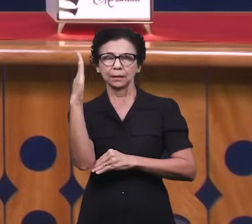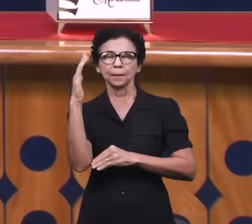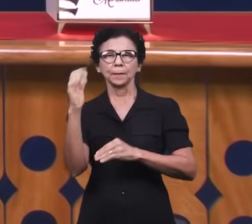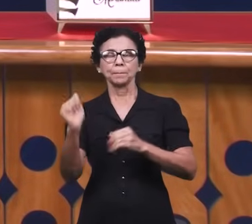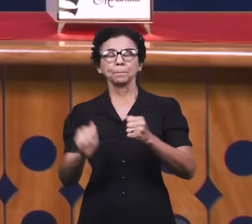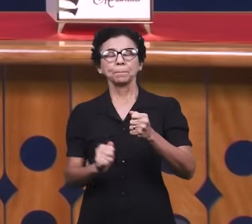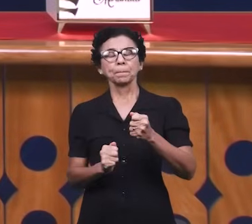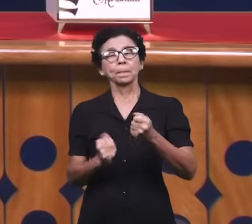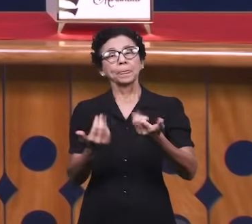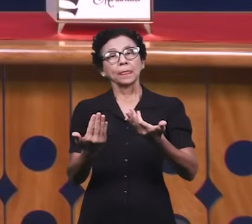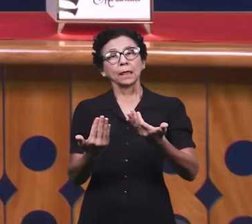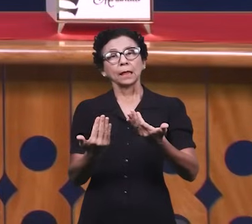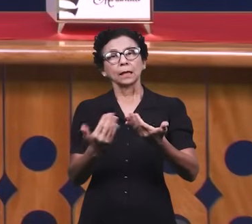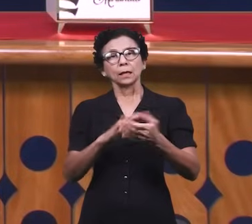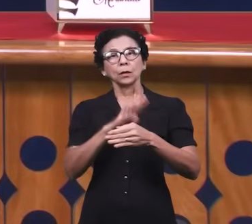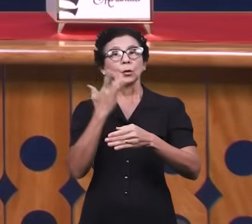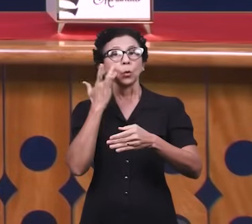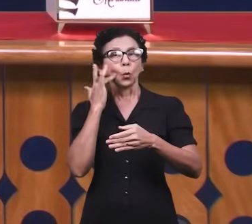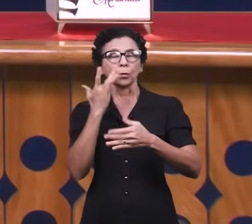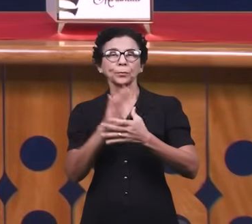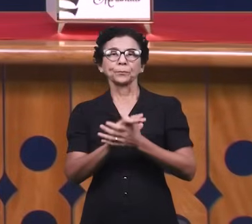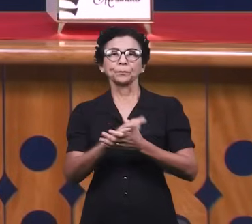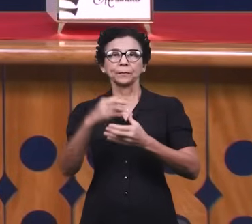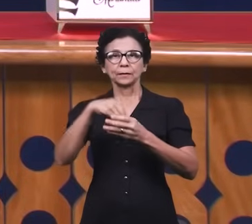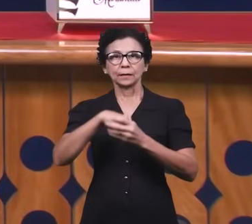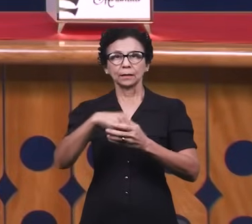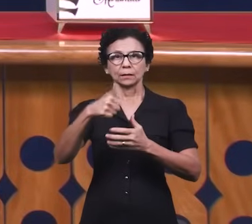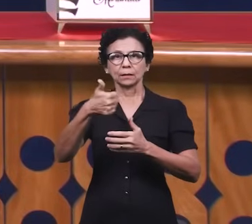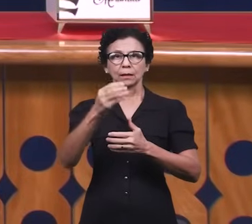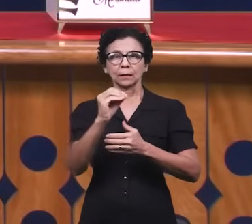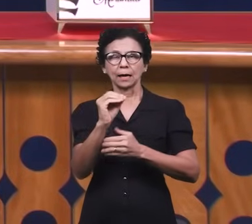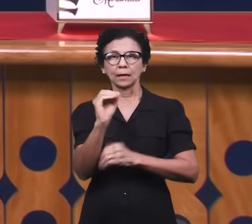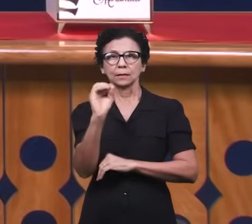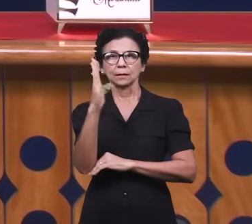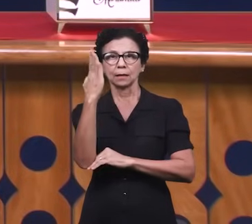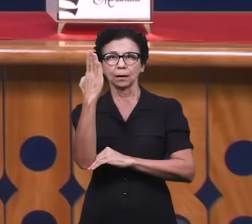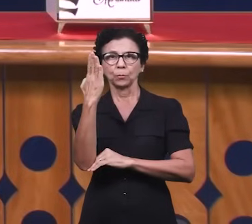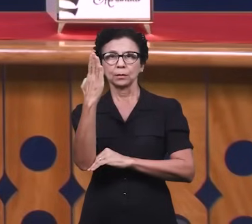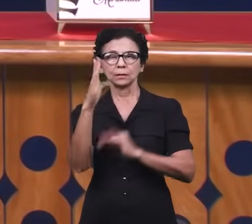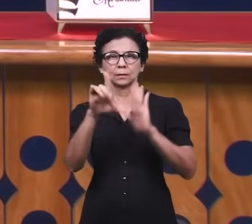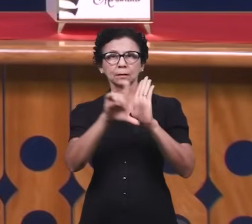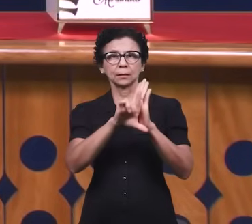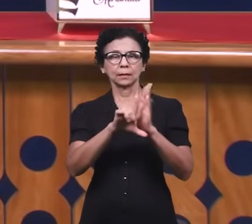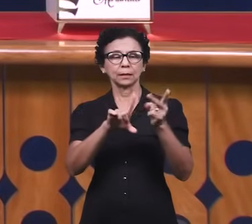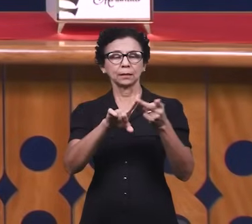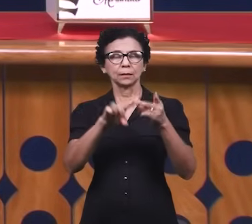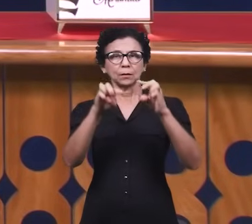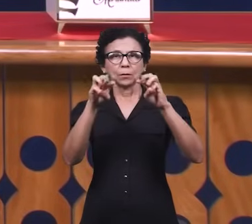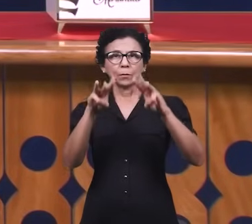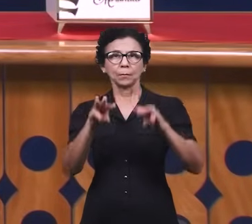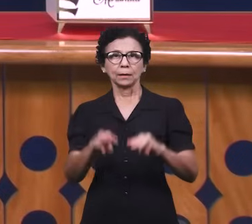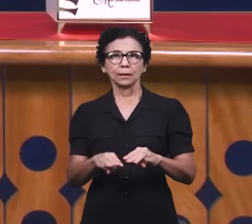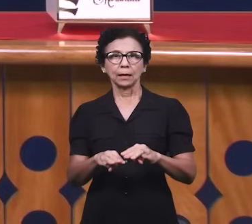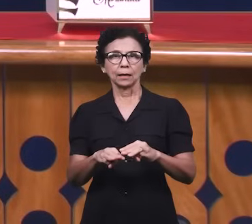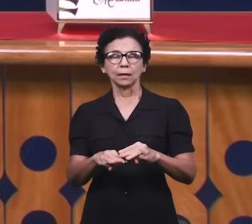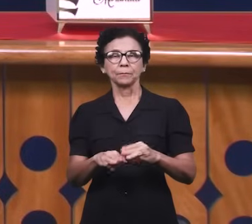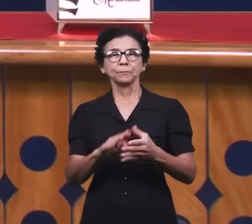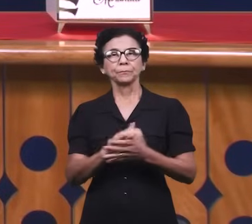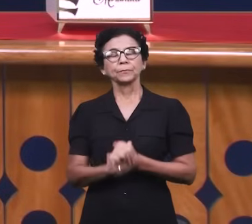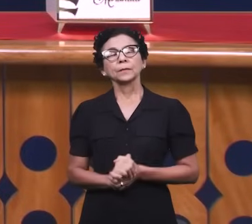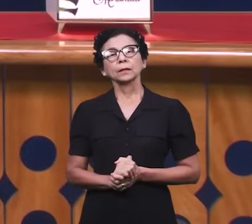10 mandamentos, as 2 tábuas, a vara de Arão que floresceu e uma porção do maná.